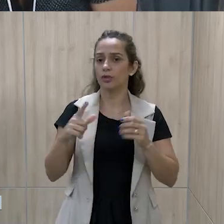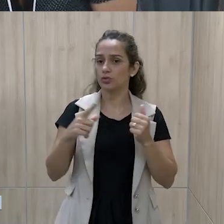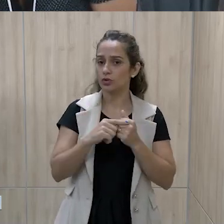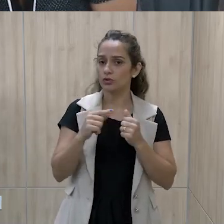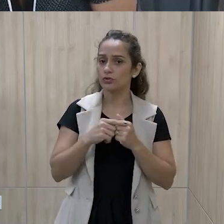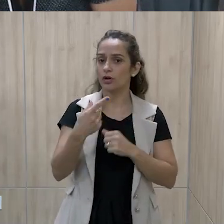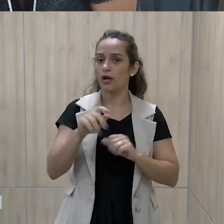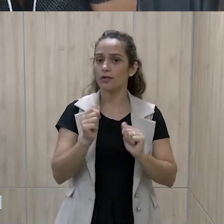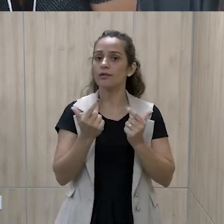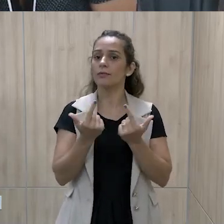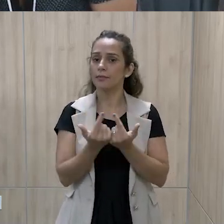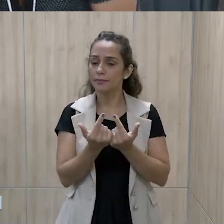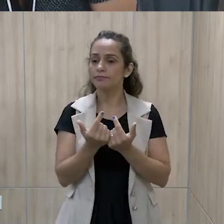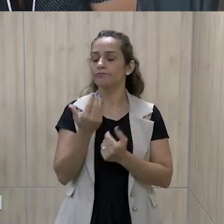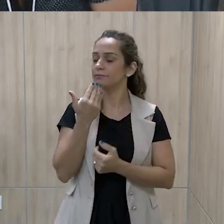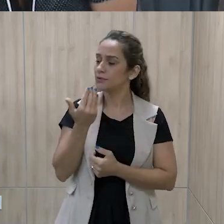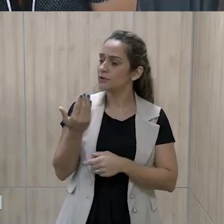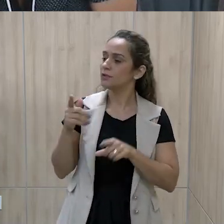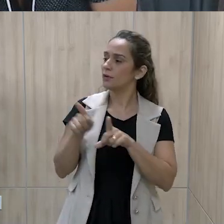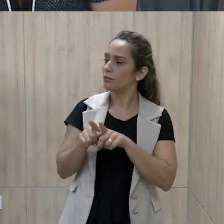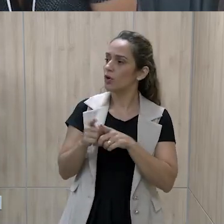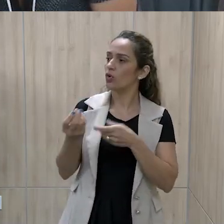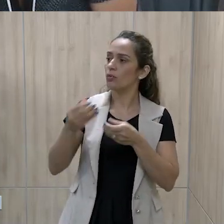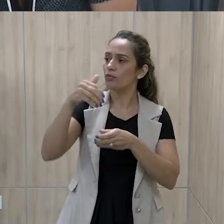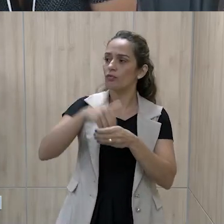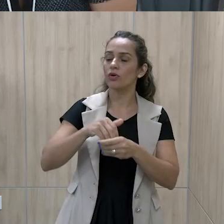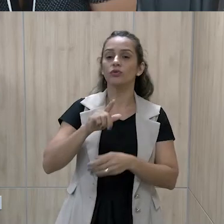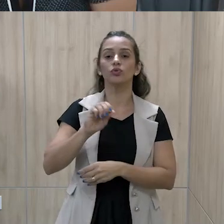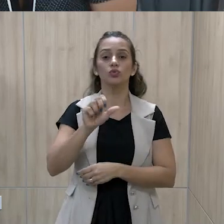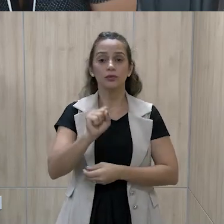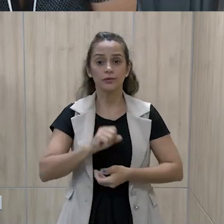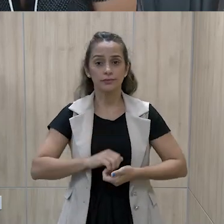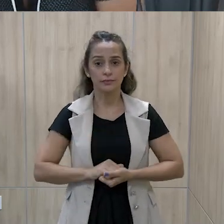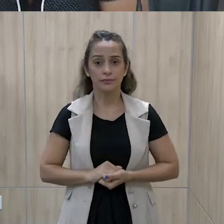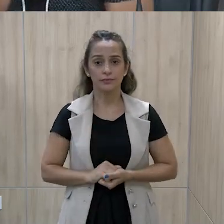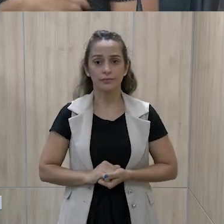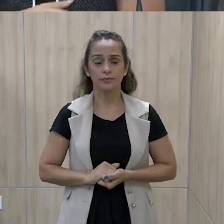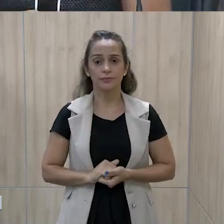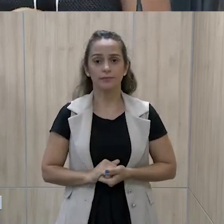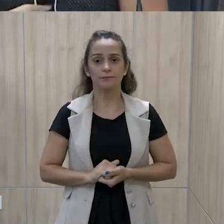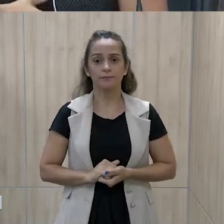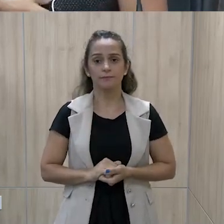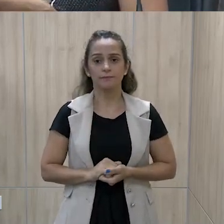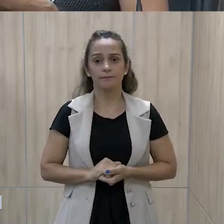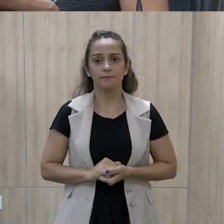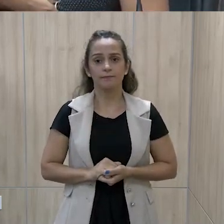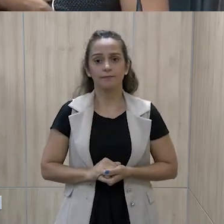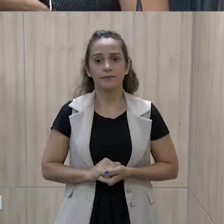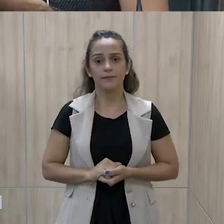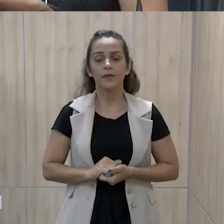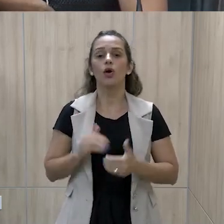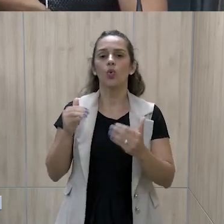casa parece desfavorável com pedido de arquivamento pergunta como vota Deputado Lucas Torres